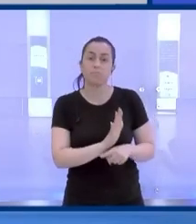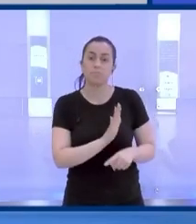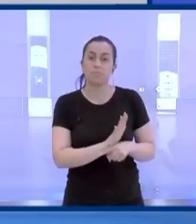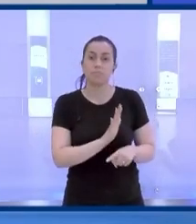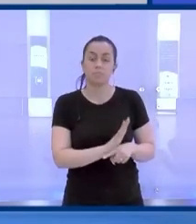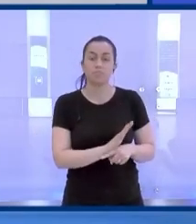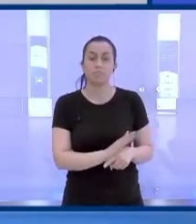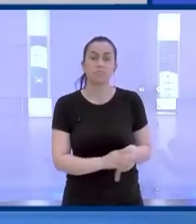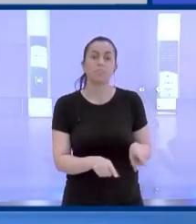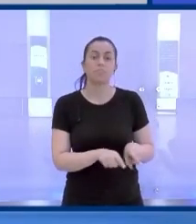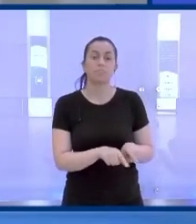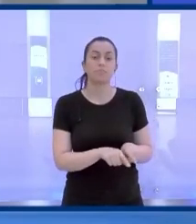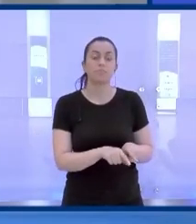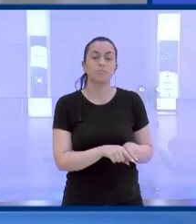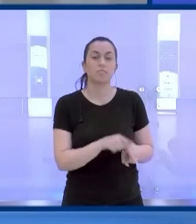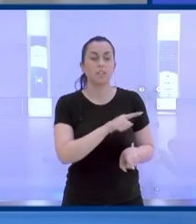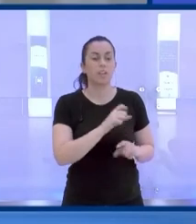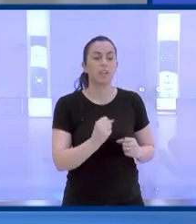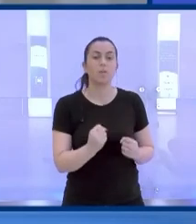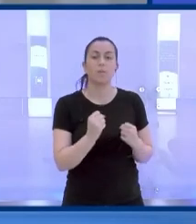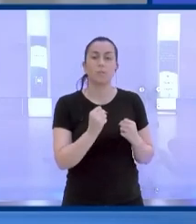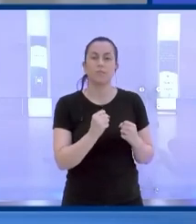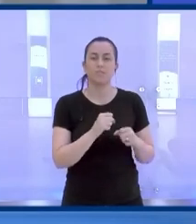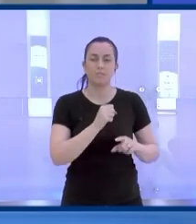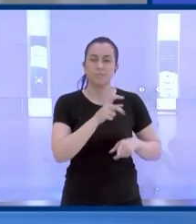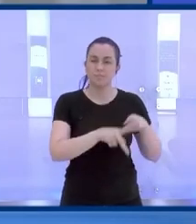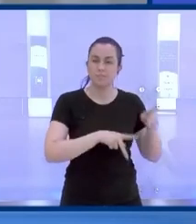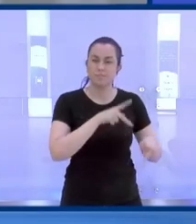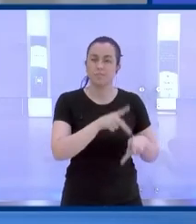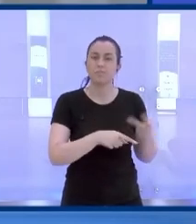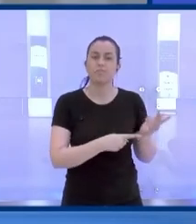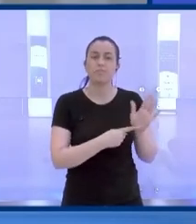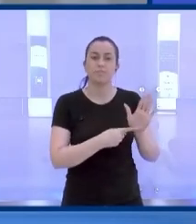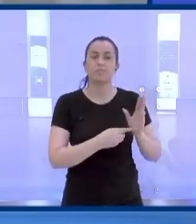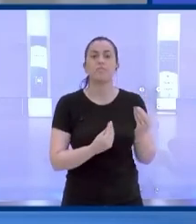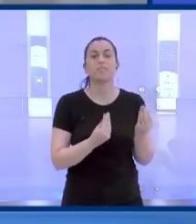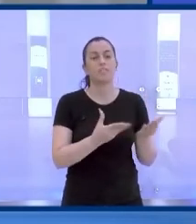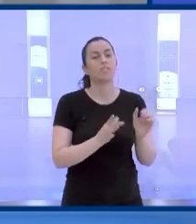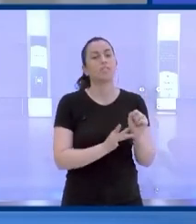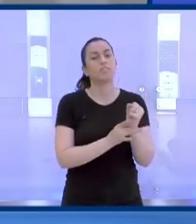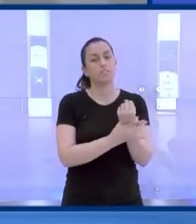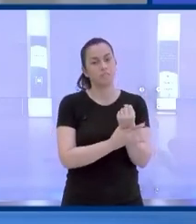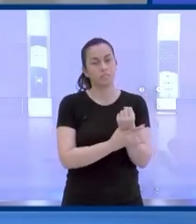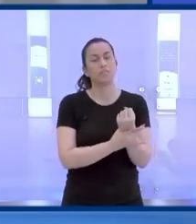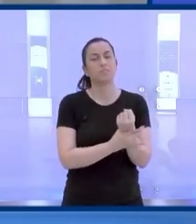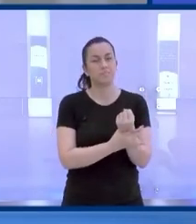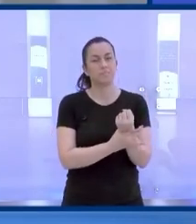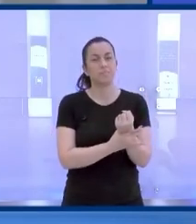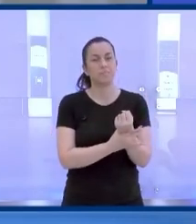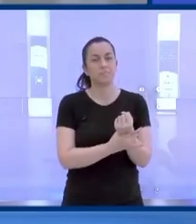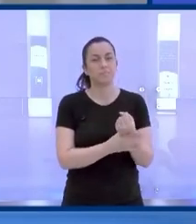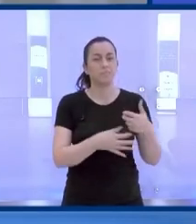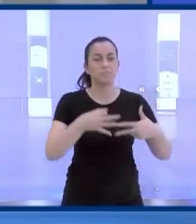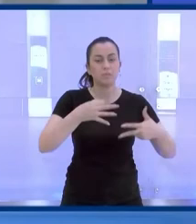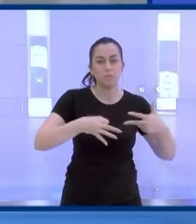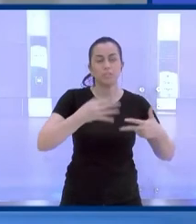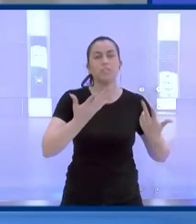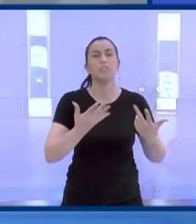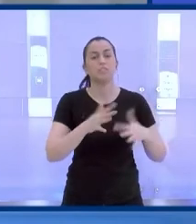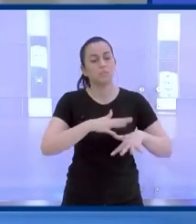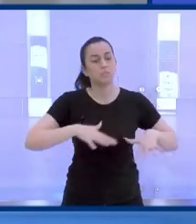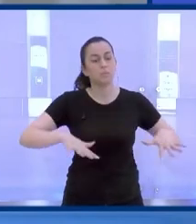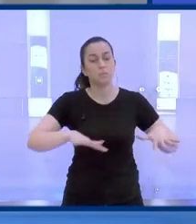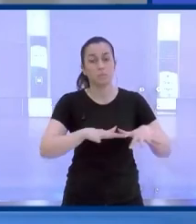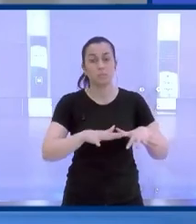papel do poder público é estabelecer as regras, dar a segurança jurídica para a operação do setor privado e, com